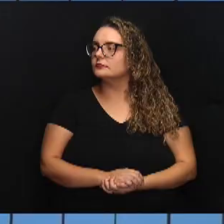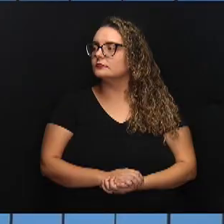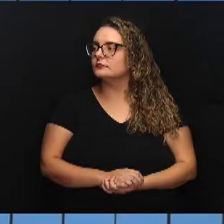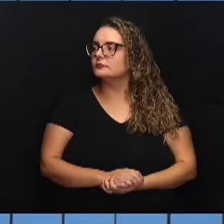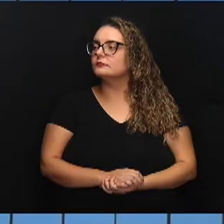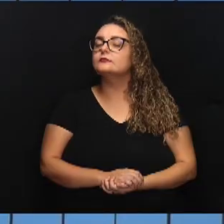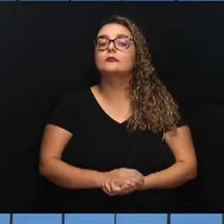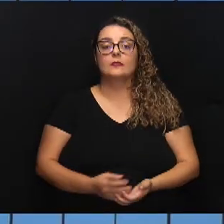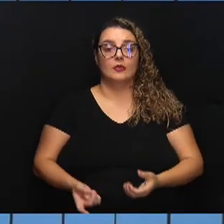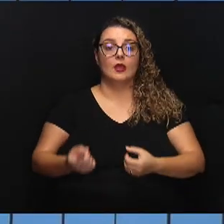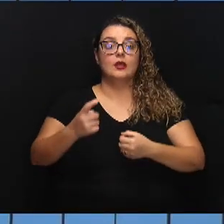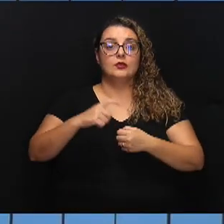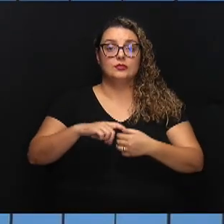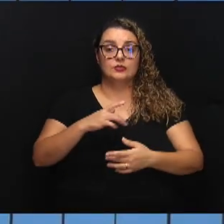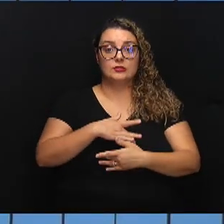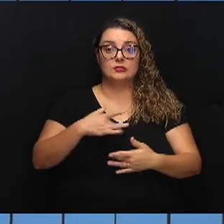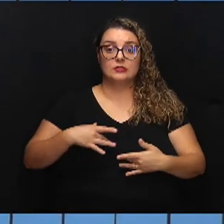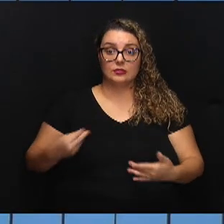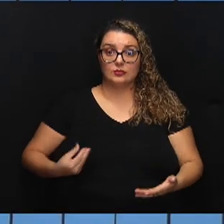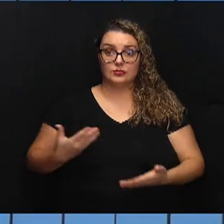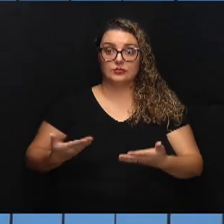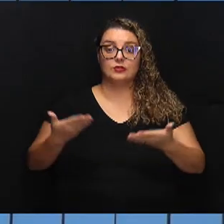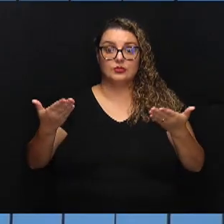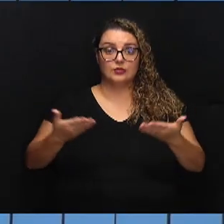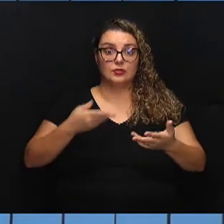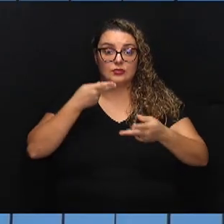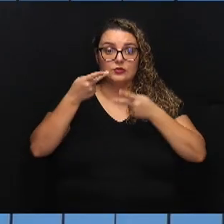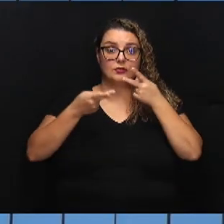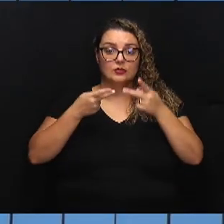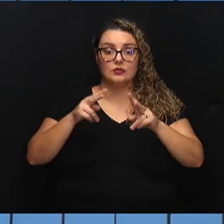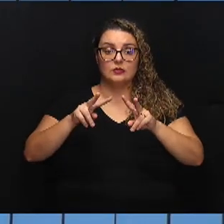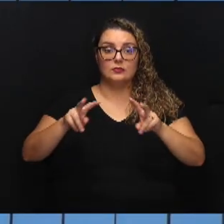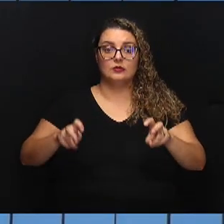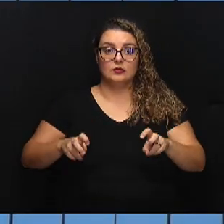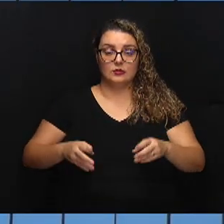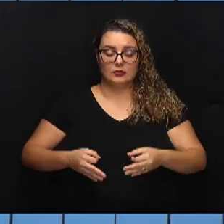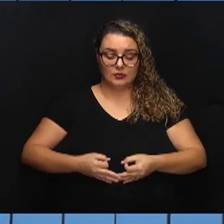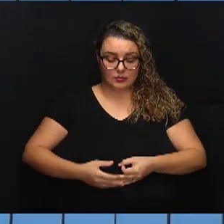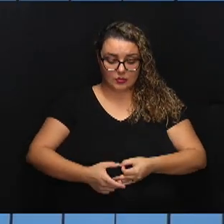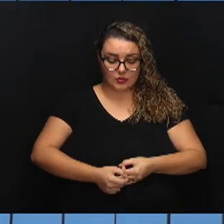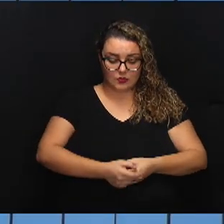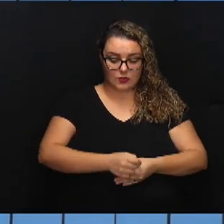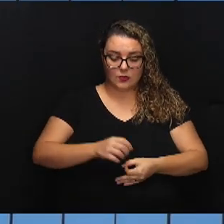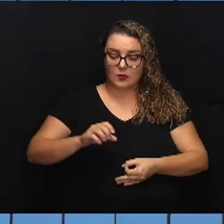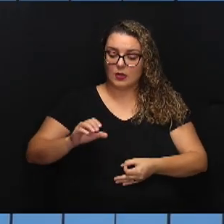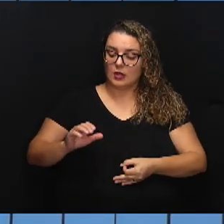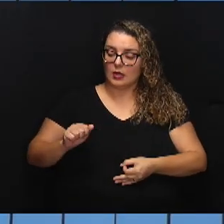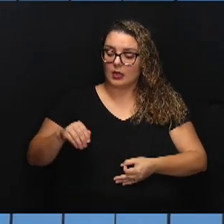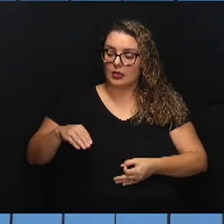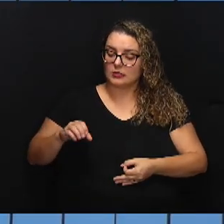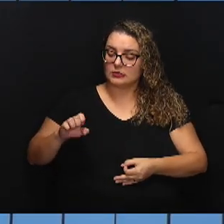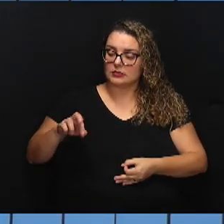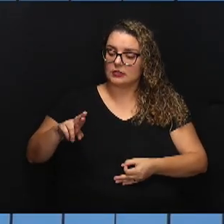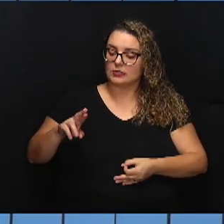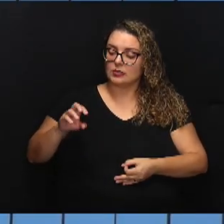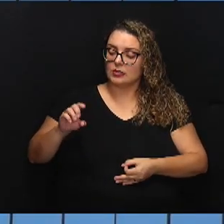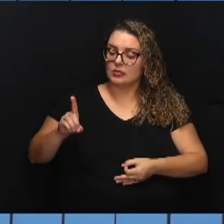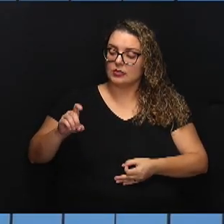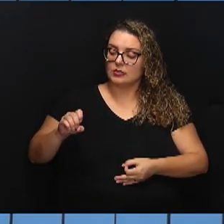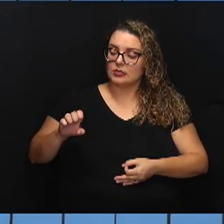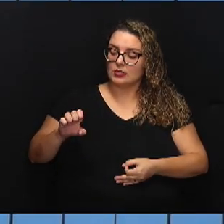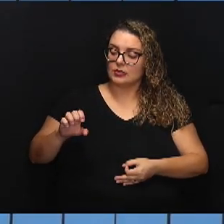Estamos de volta com o Saúde é Vida e hoje falando sobre o câncer de ovário com a oncologista Larissa